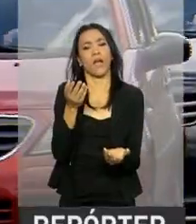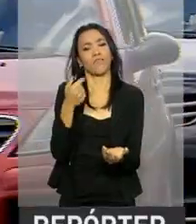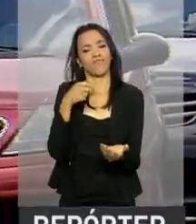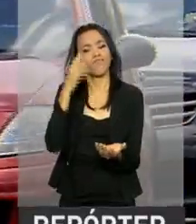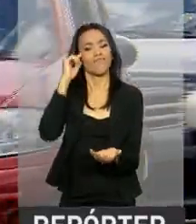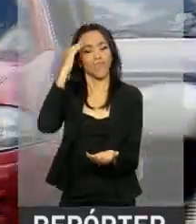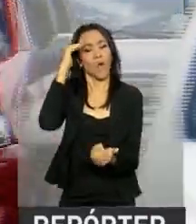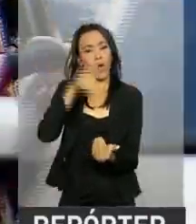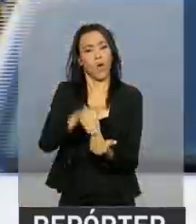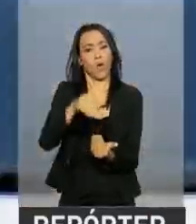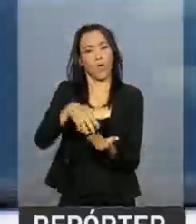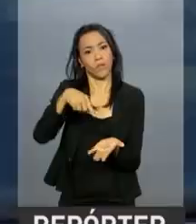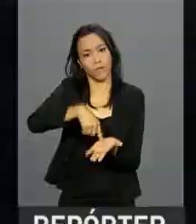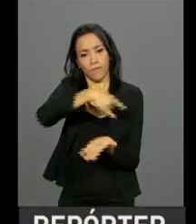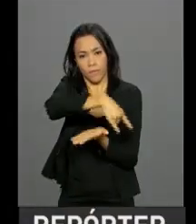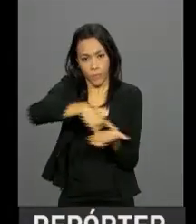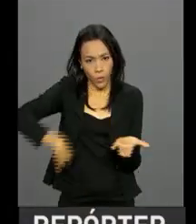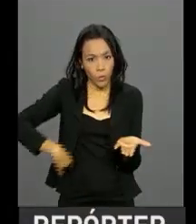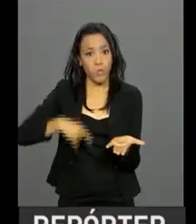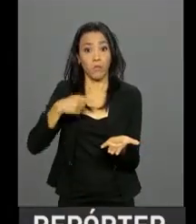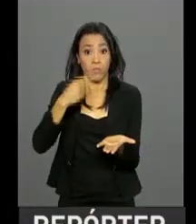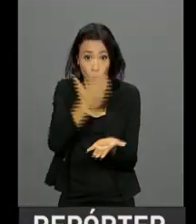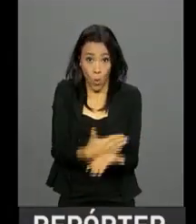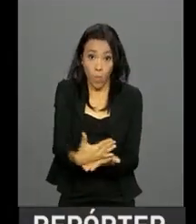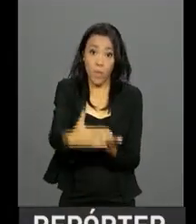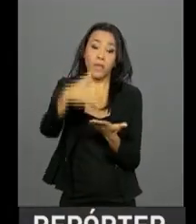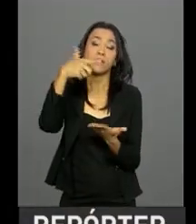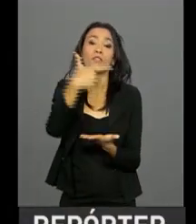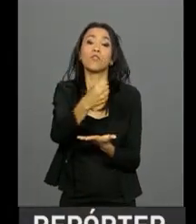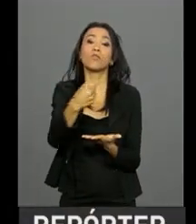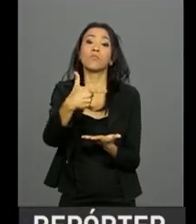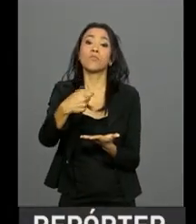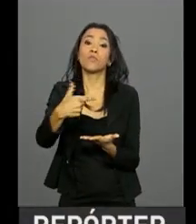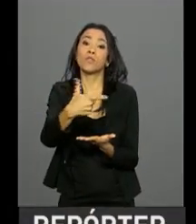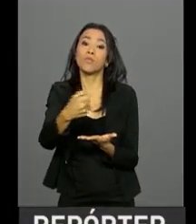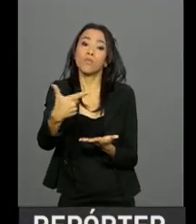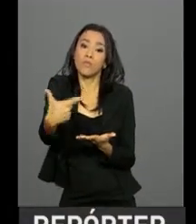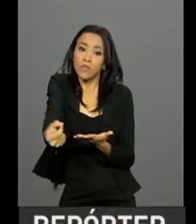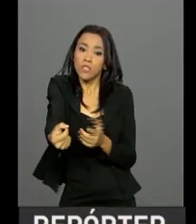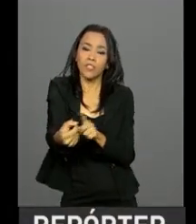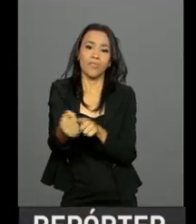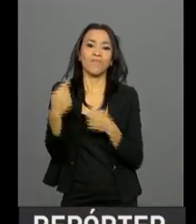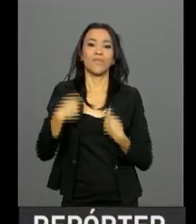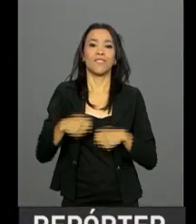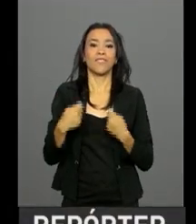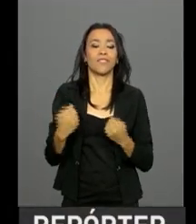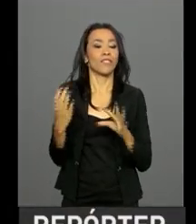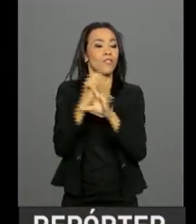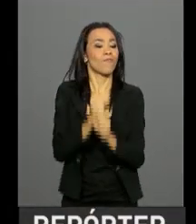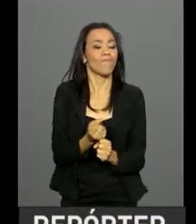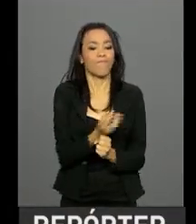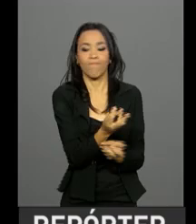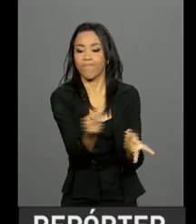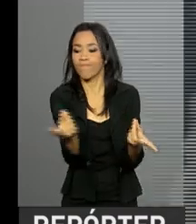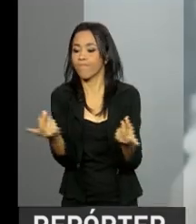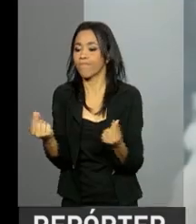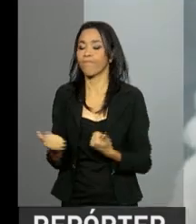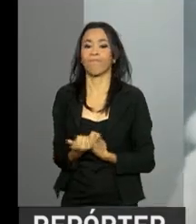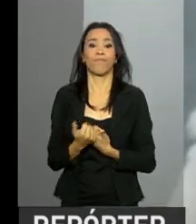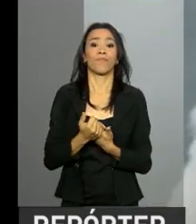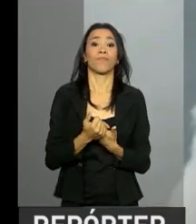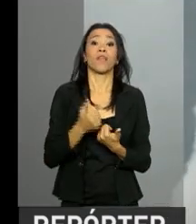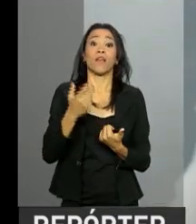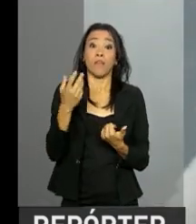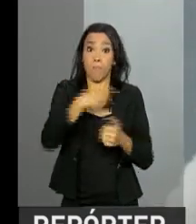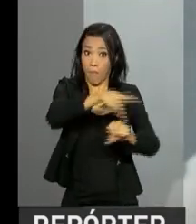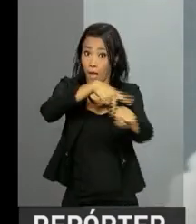ratificação para que o acordo entre em vigor a partir de 2020 é preciso alcançar um total de países que representem